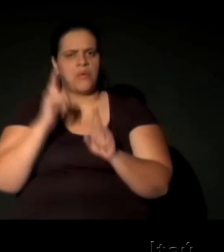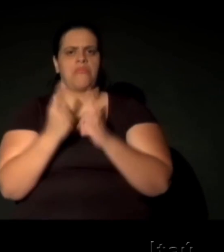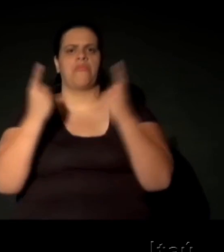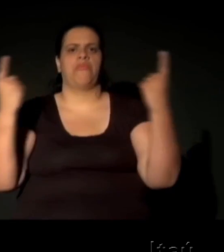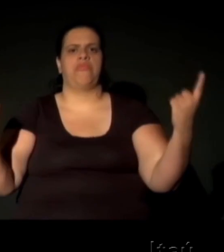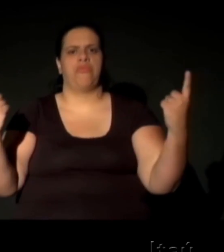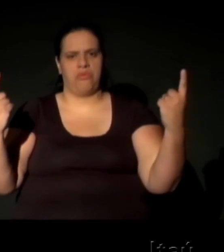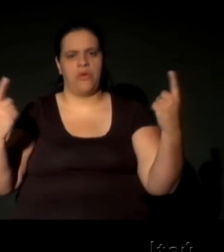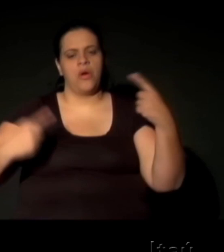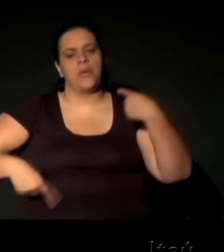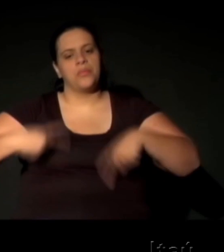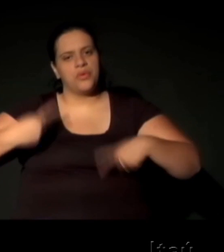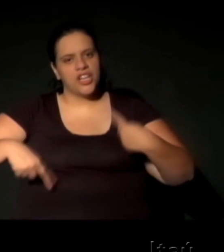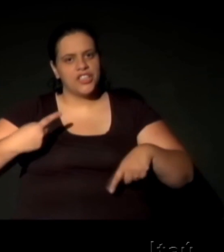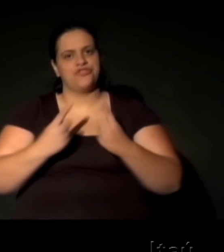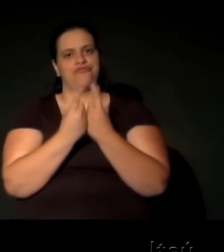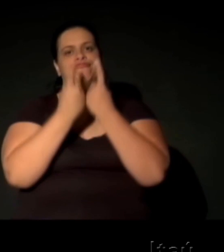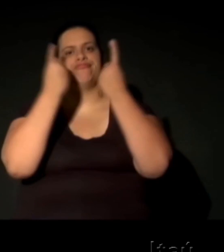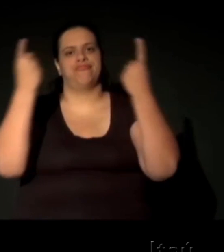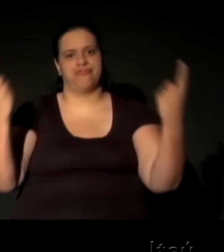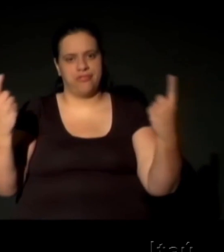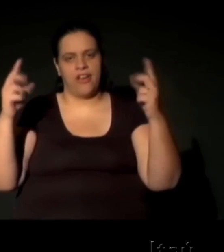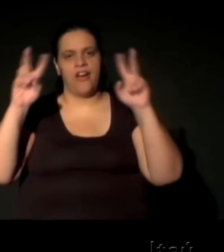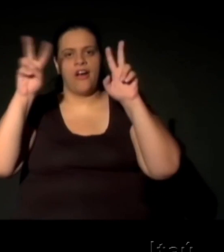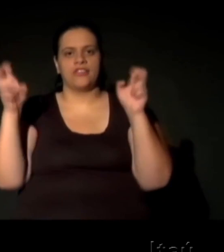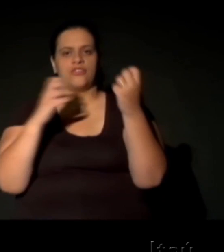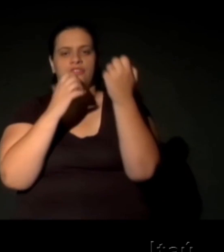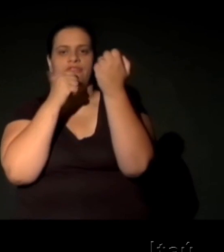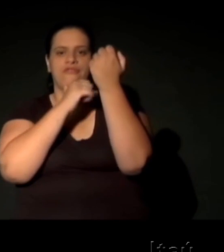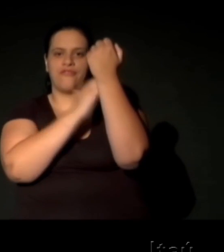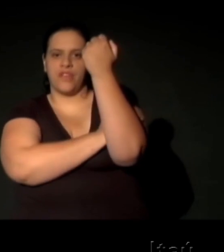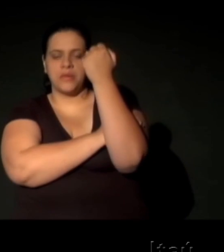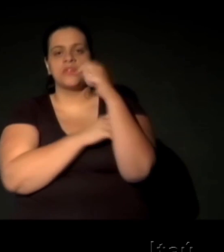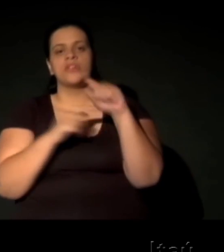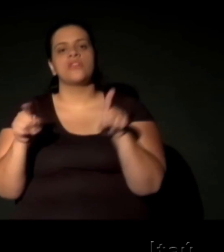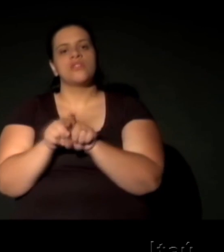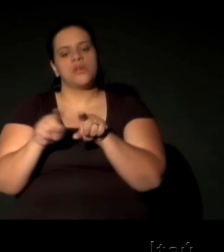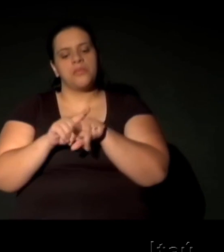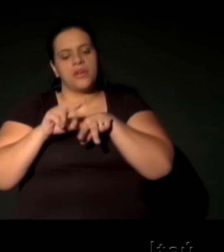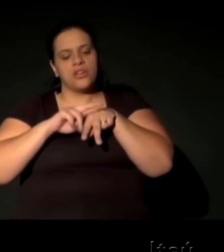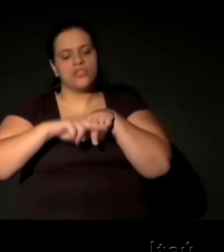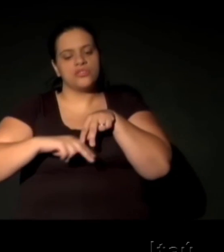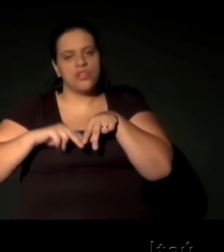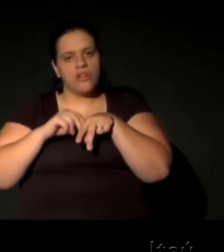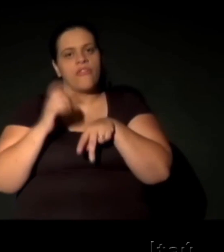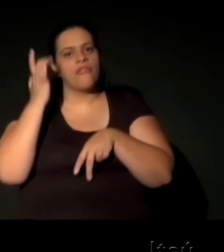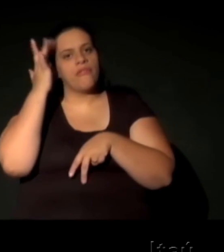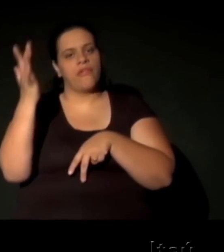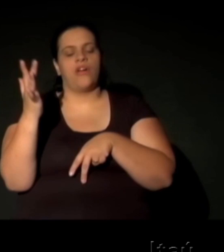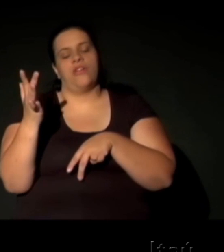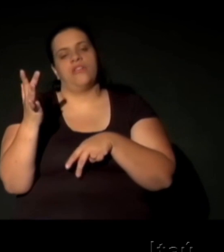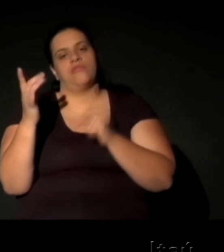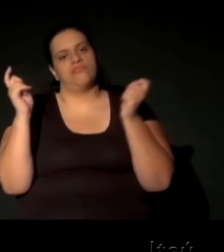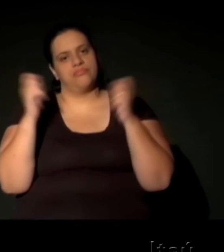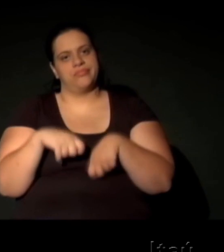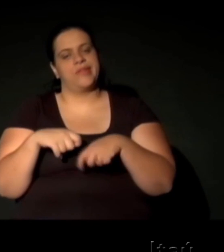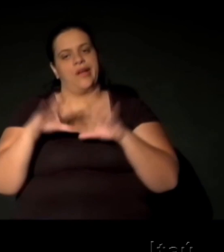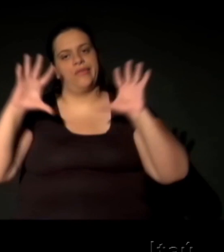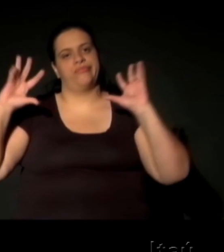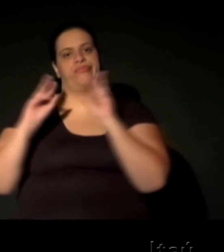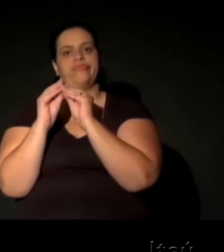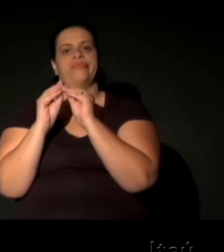polarização política né esse discurso do feminismo e e do gênero muito facilmente acaba numa redução